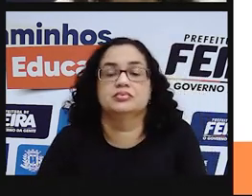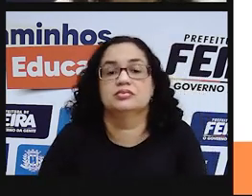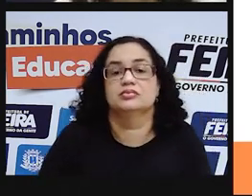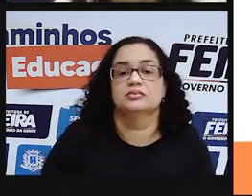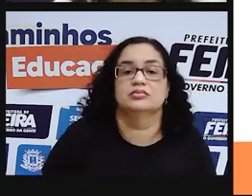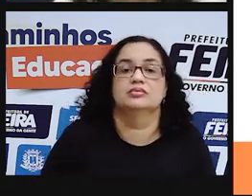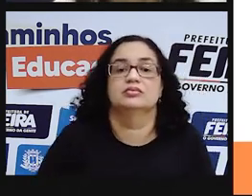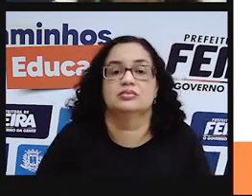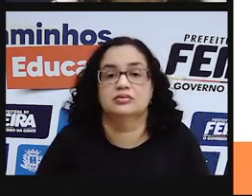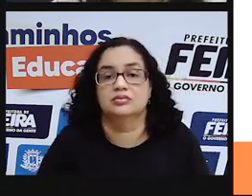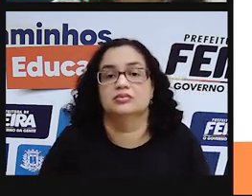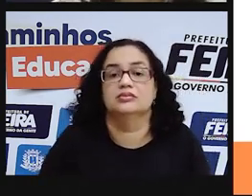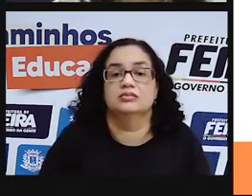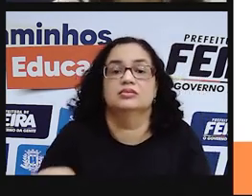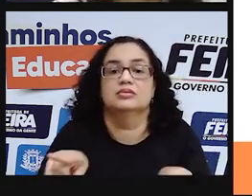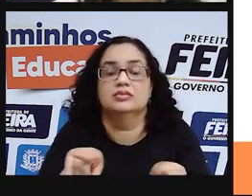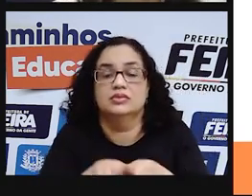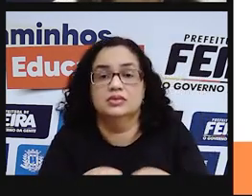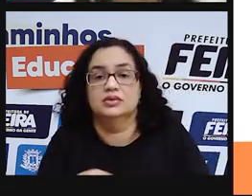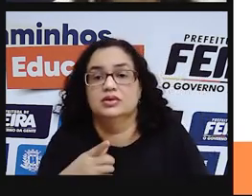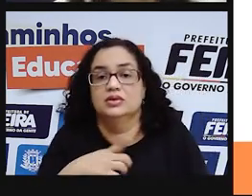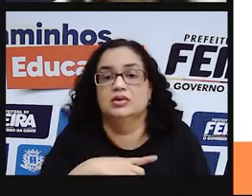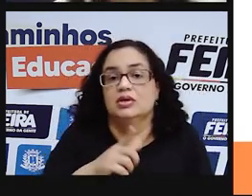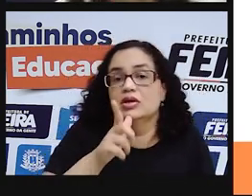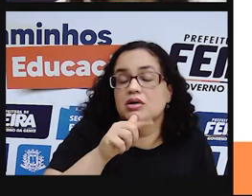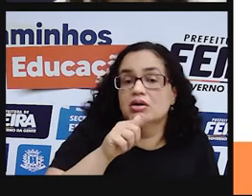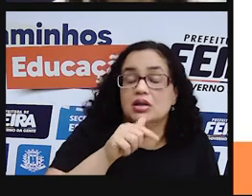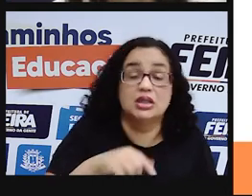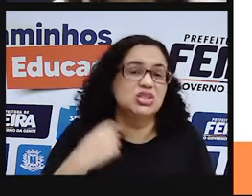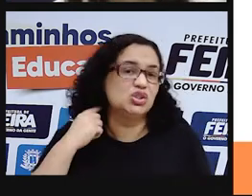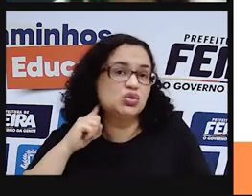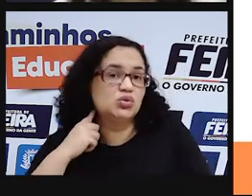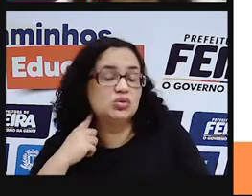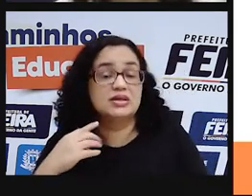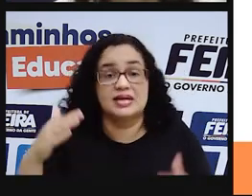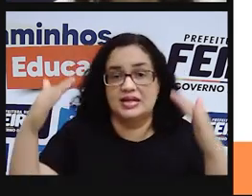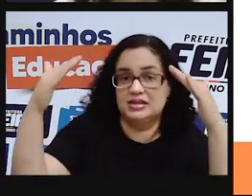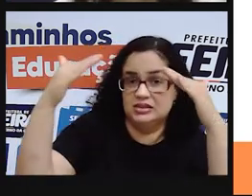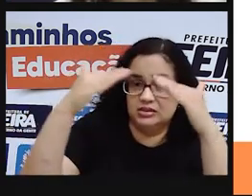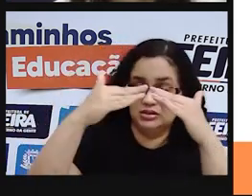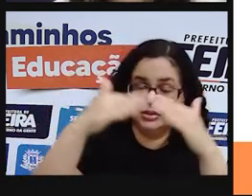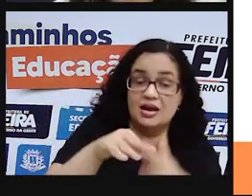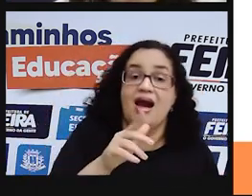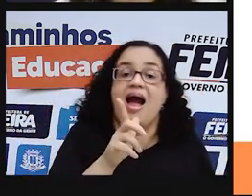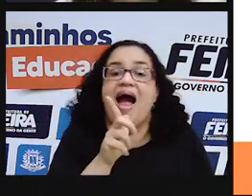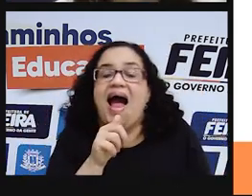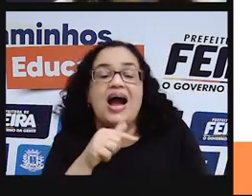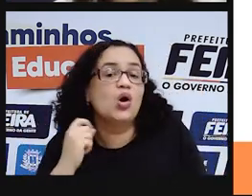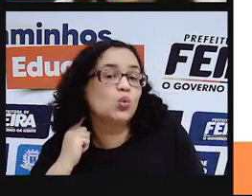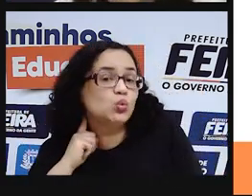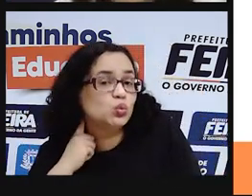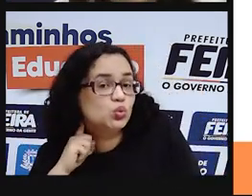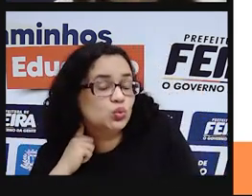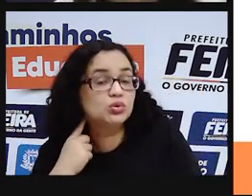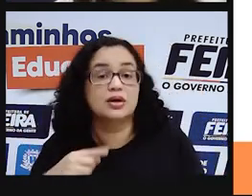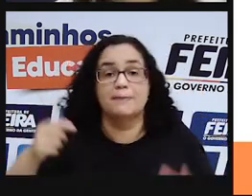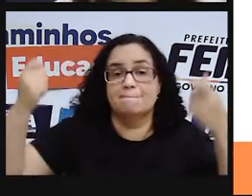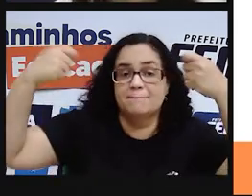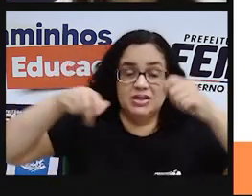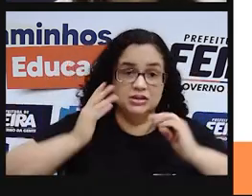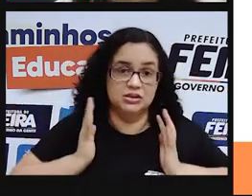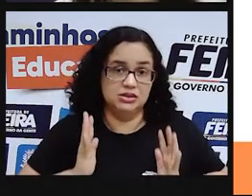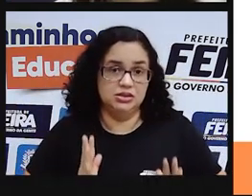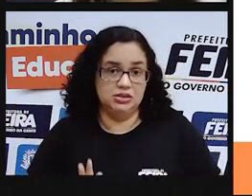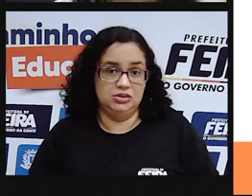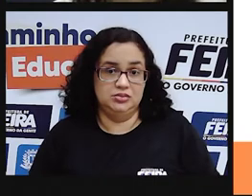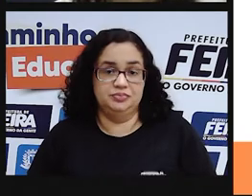esgotos né lixos de indústria lista lixo também de residências Então as águas estão sujas é preciso fazer a